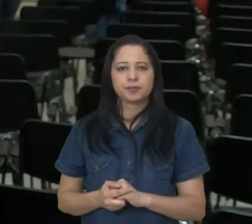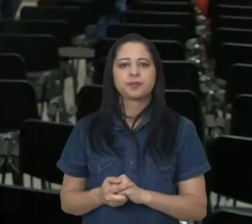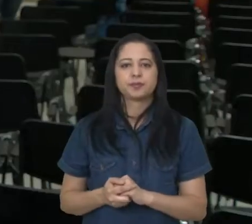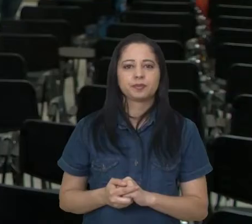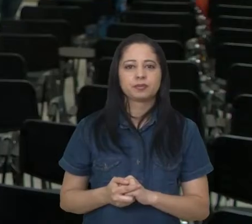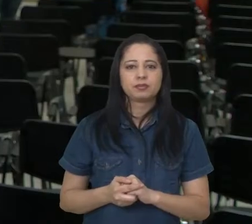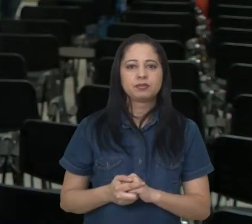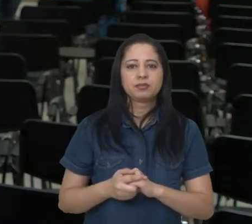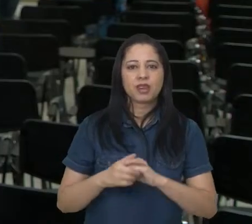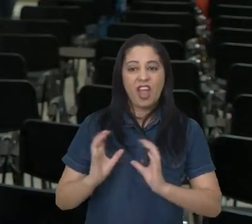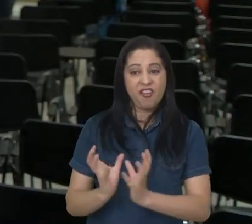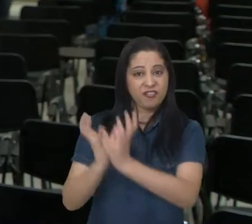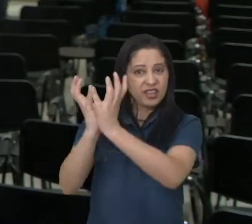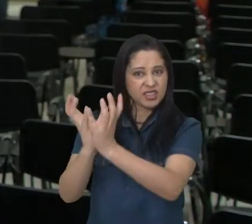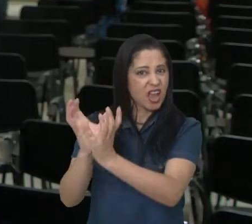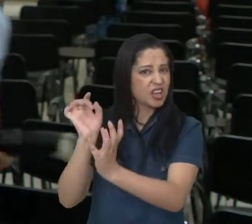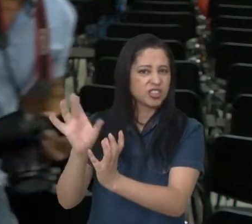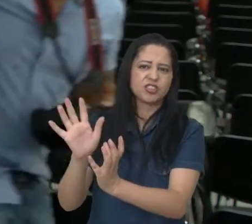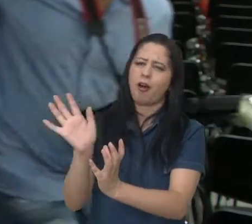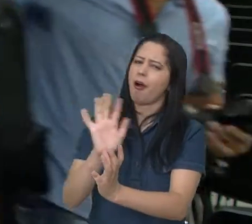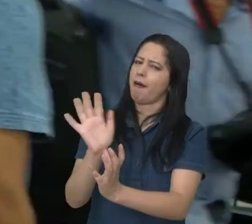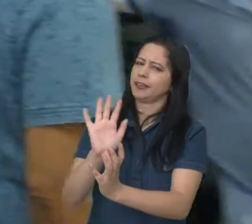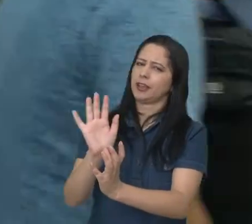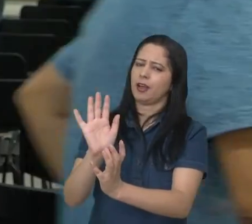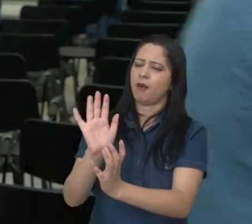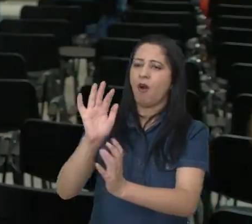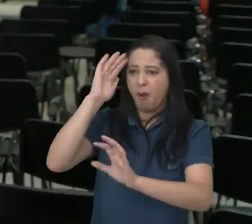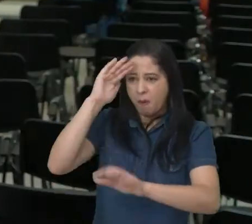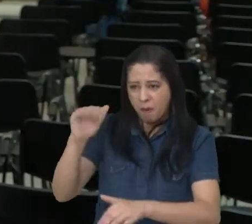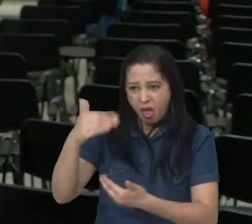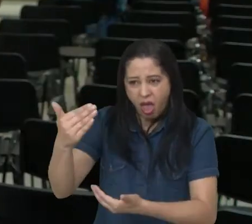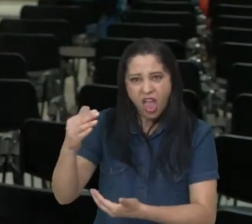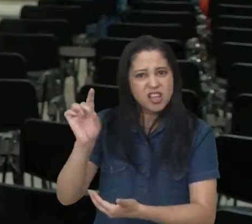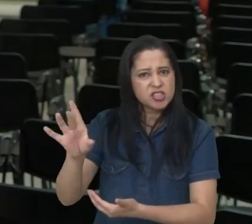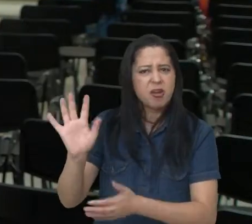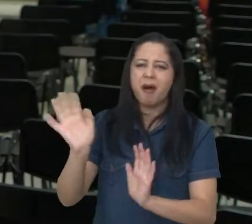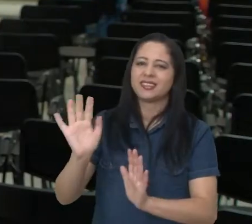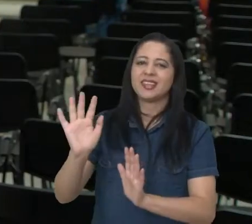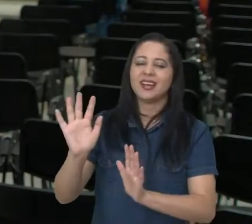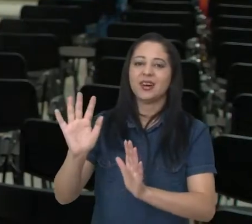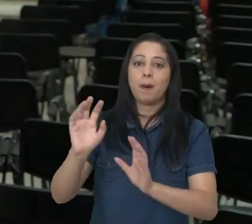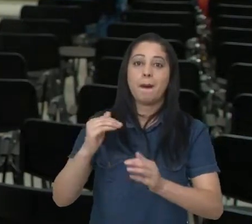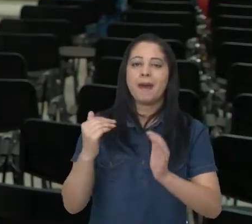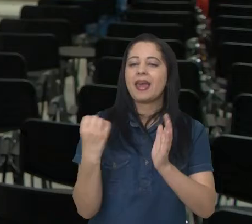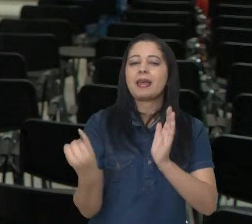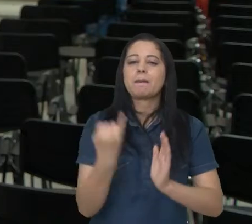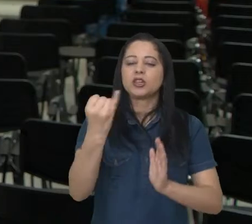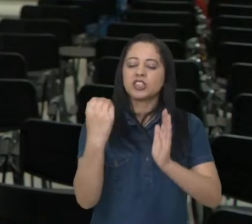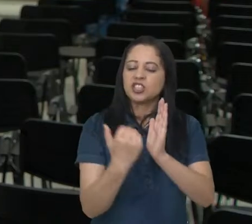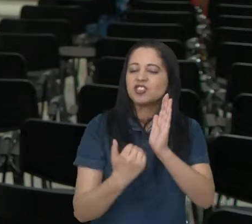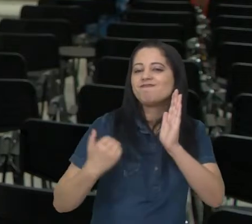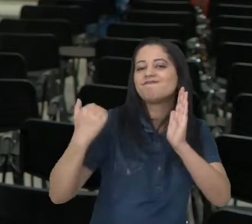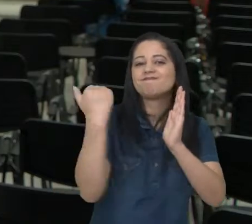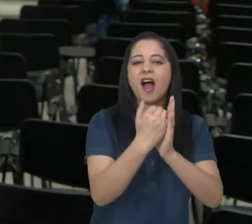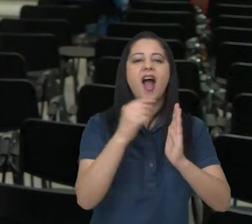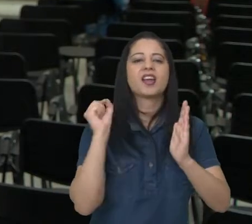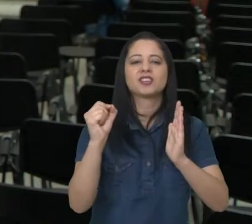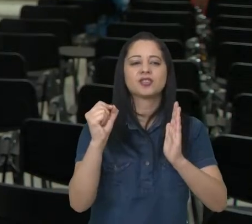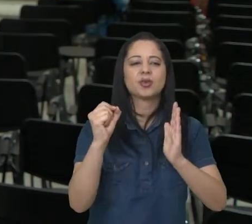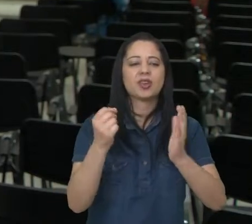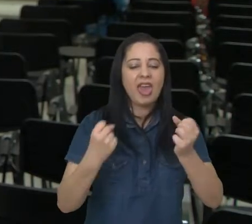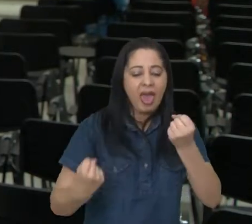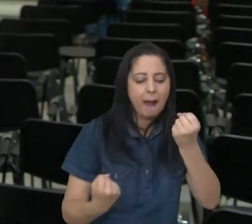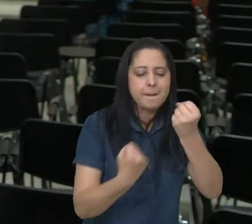O mais importante, além do título, do reconhecimento, é essa vitória que nós temos